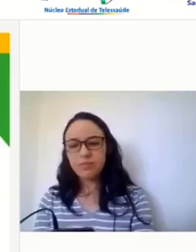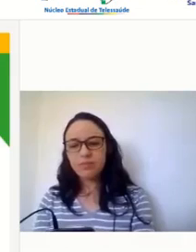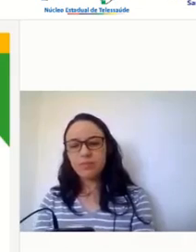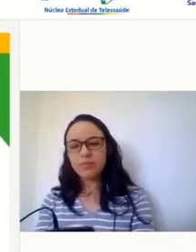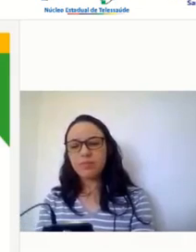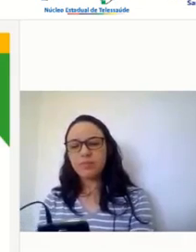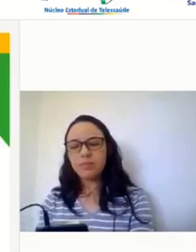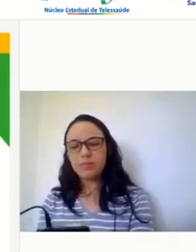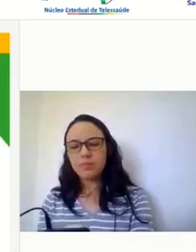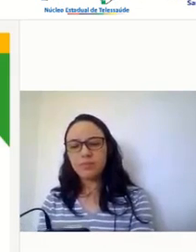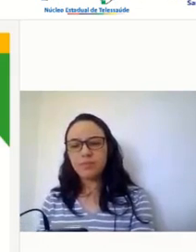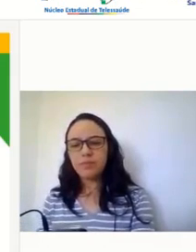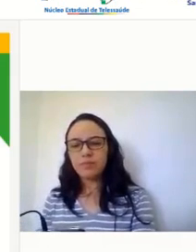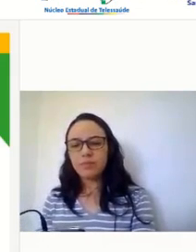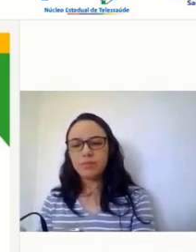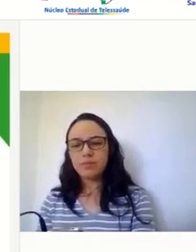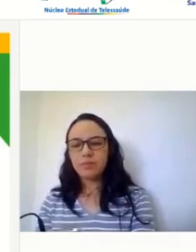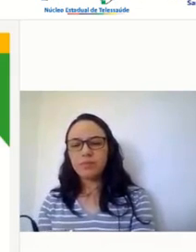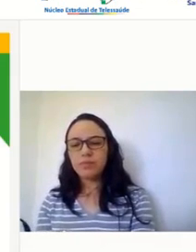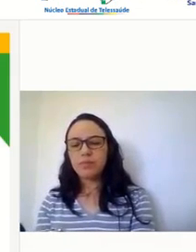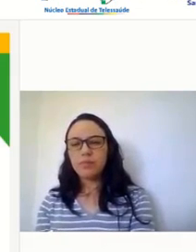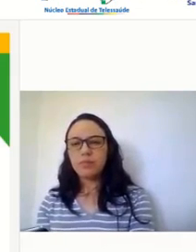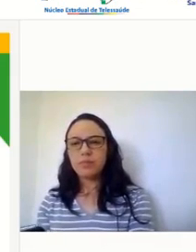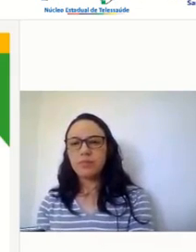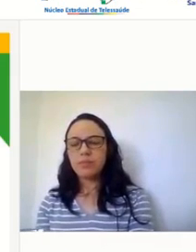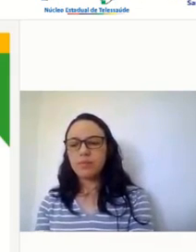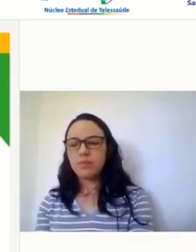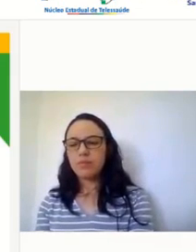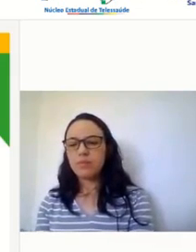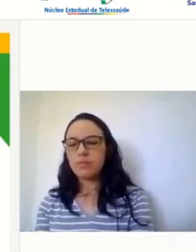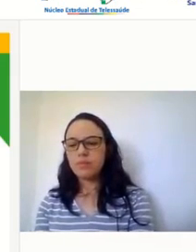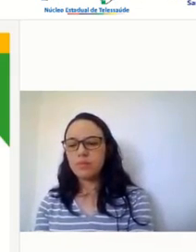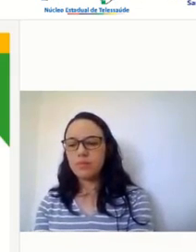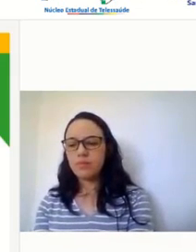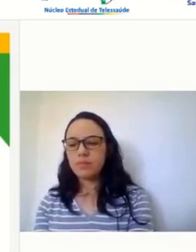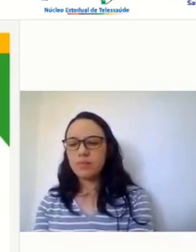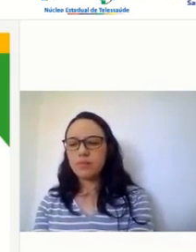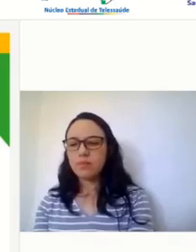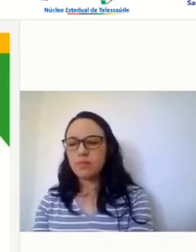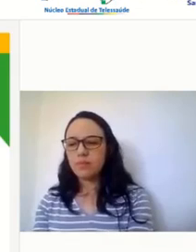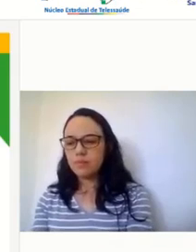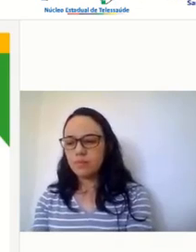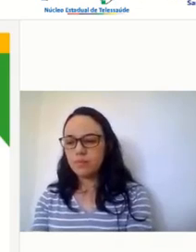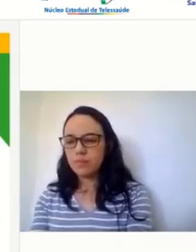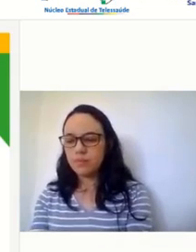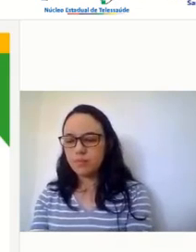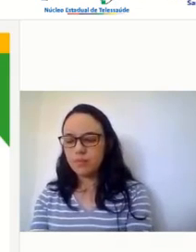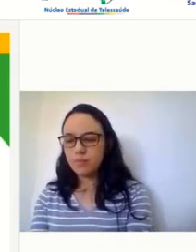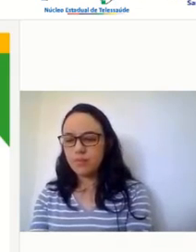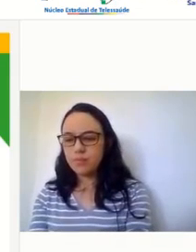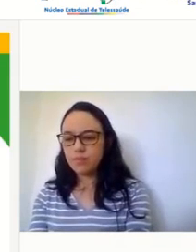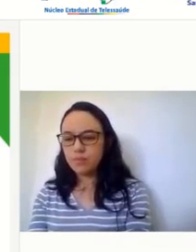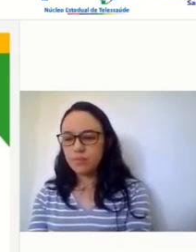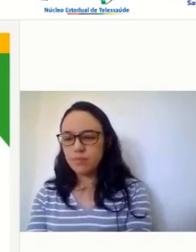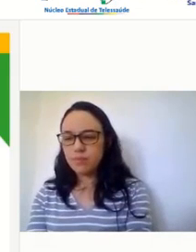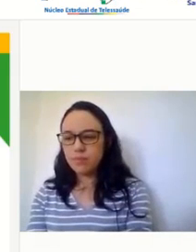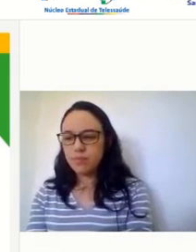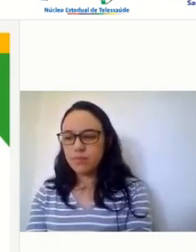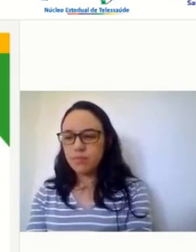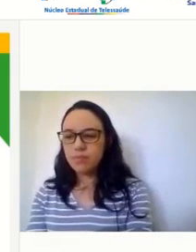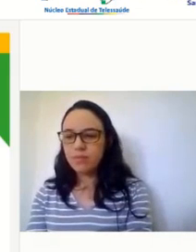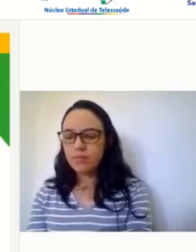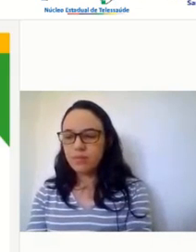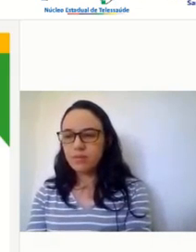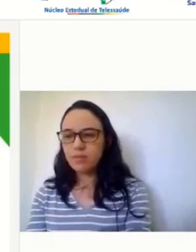ações para se manter saudável ele para sair de necessariamente entre outras coisas para impedir a transmissão